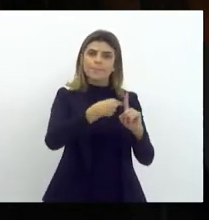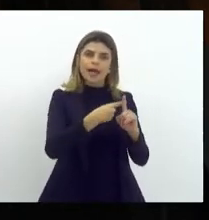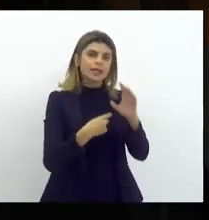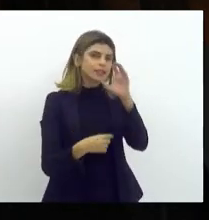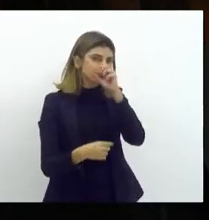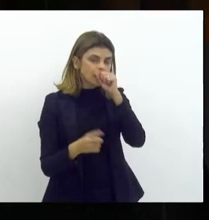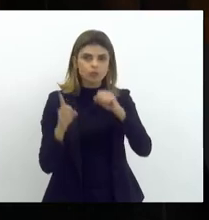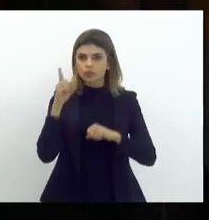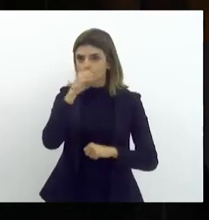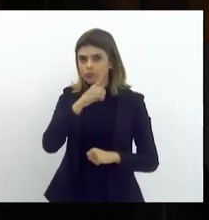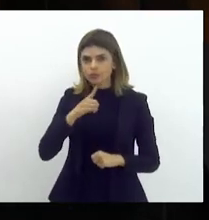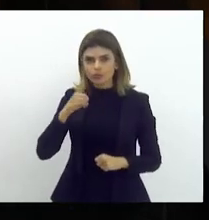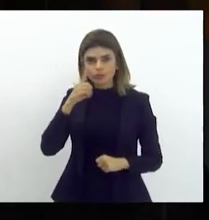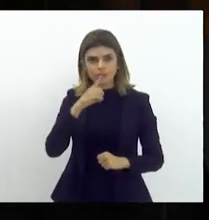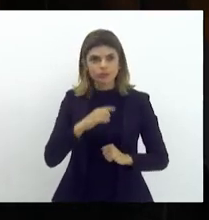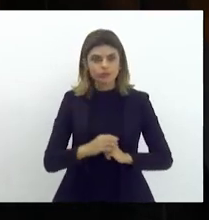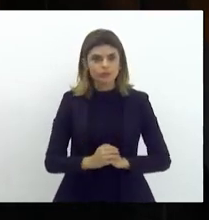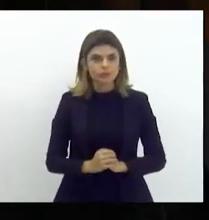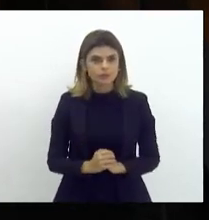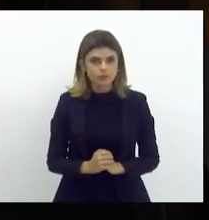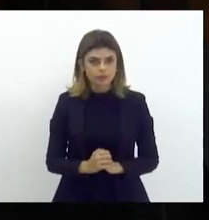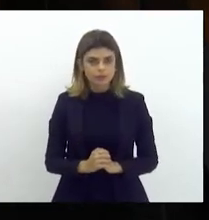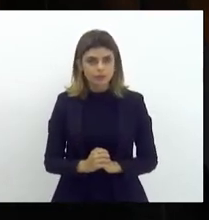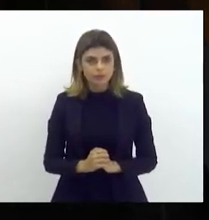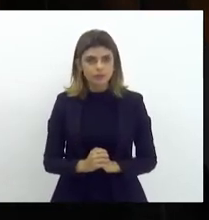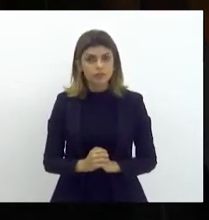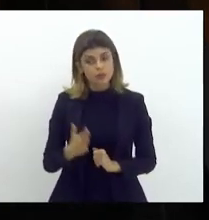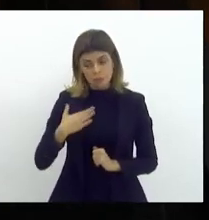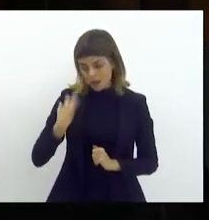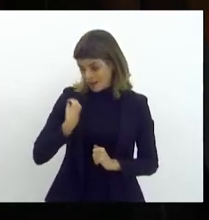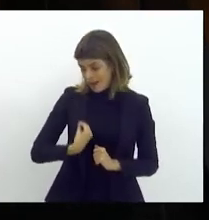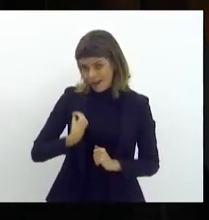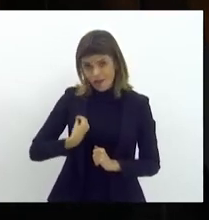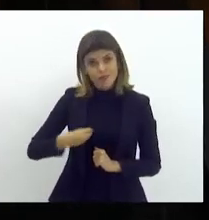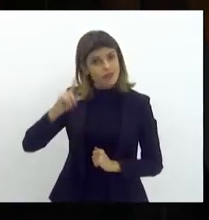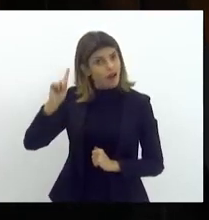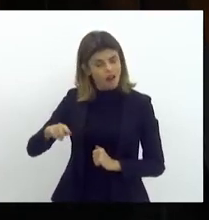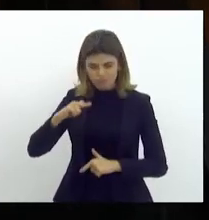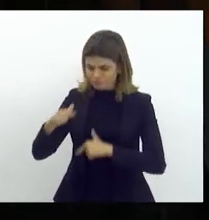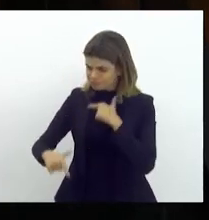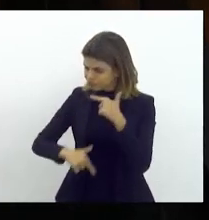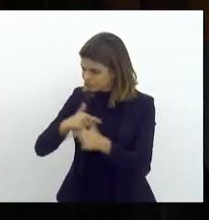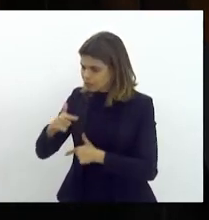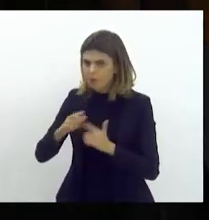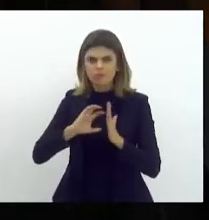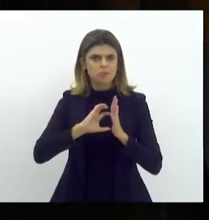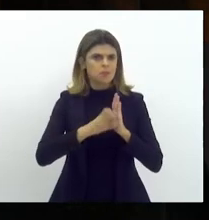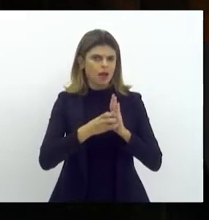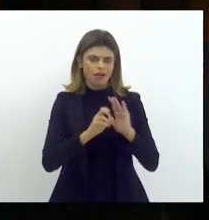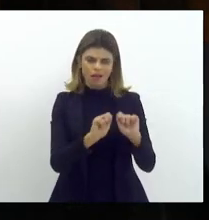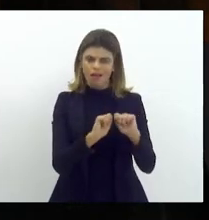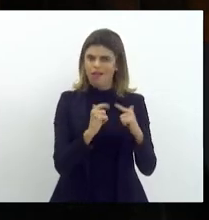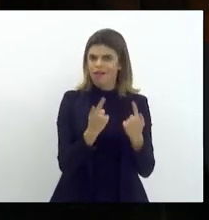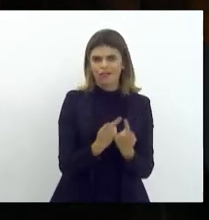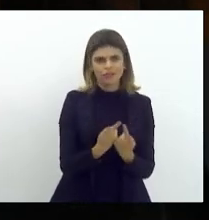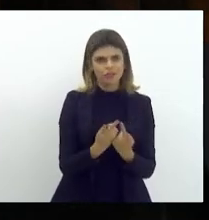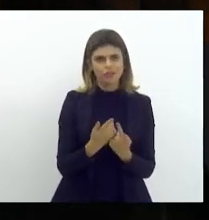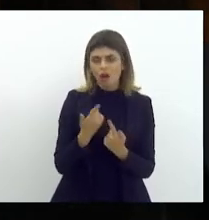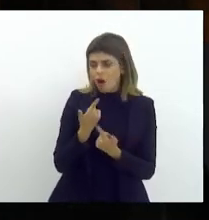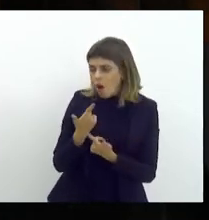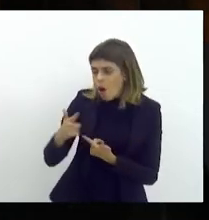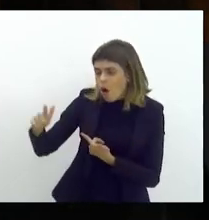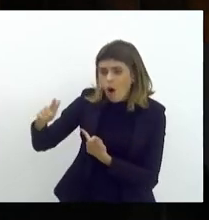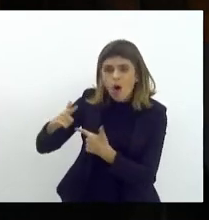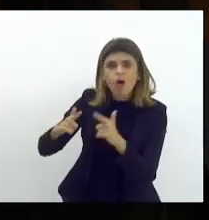domingo Eu dedico a minha vida o resto para mim é